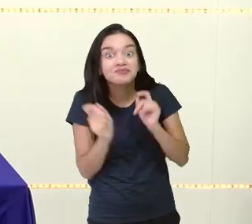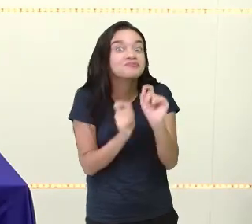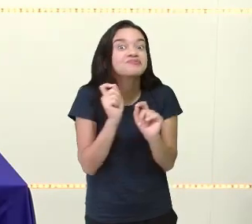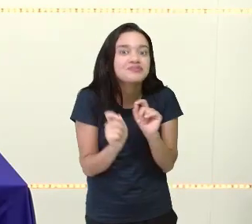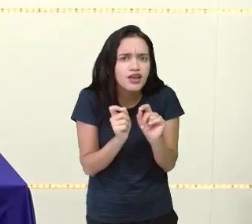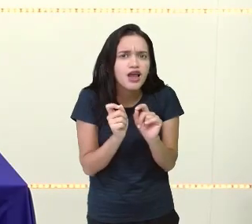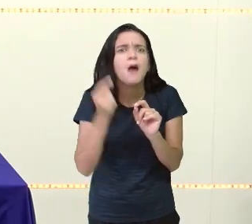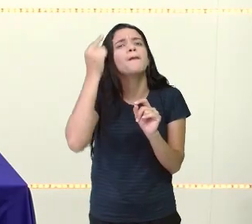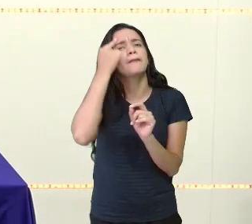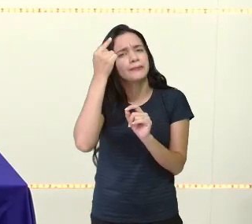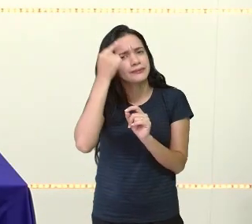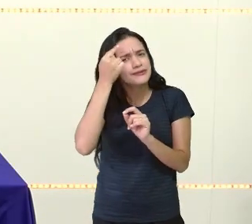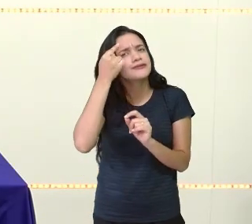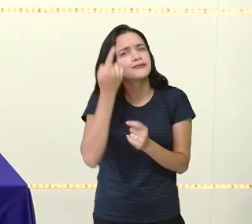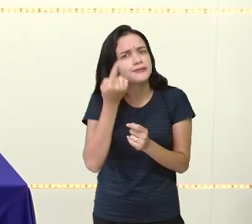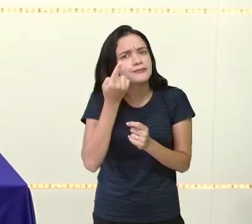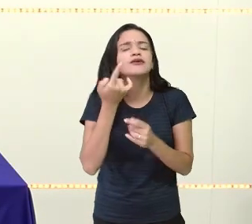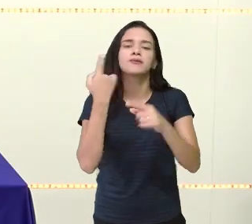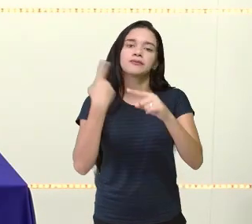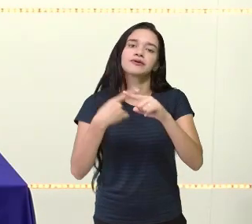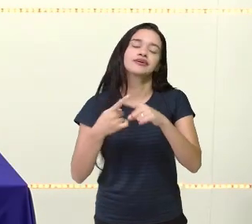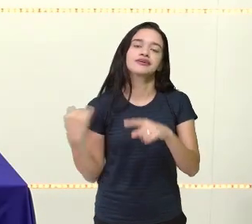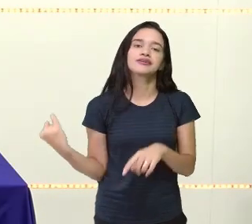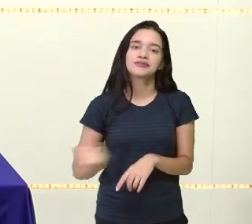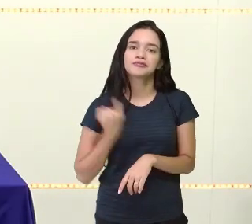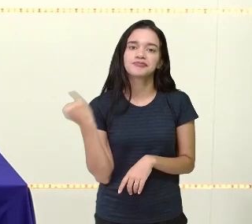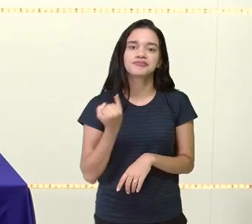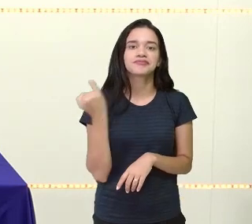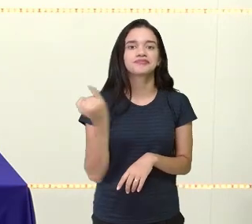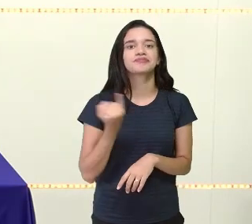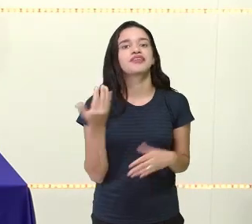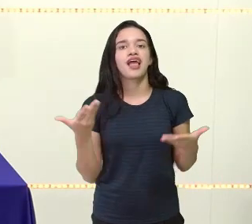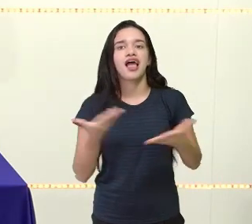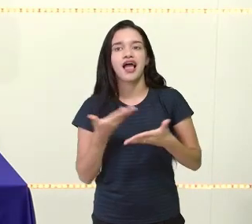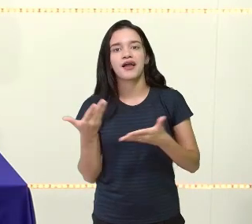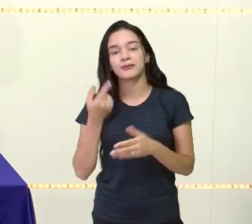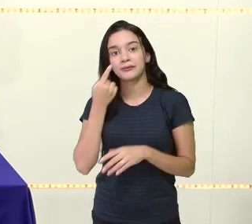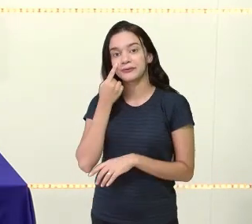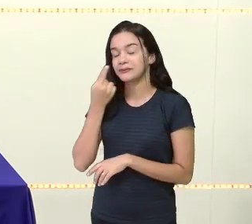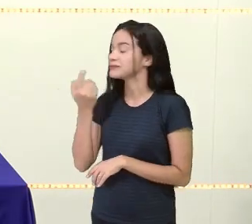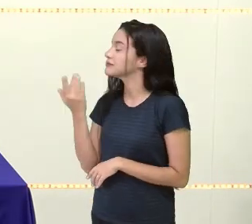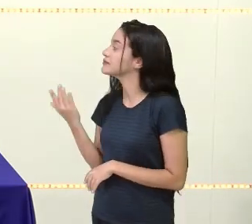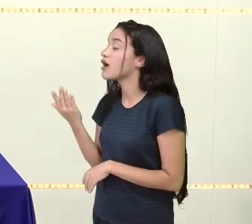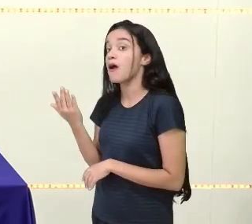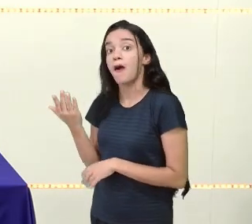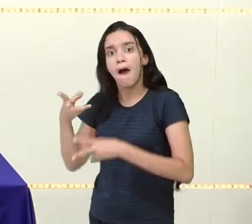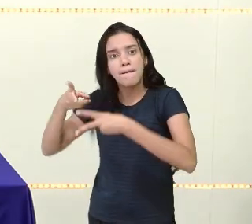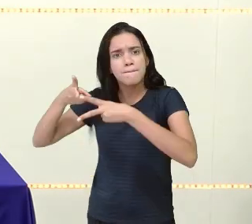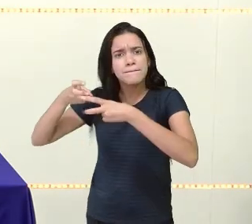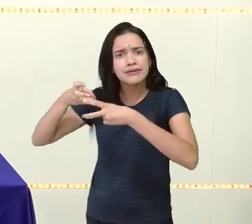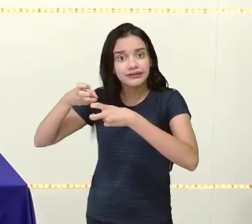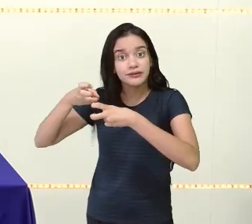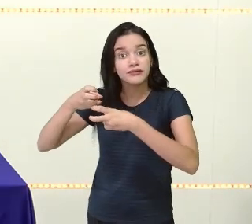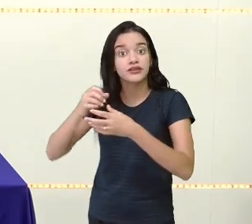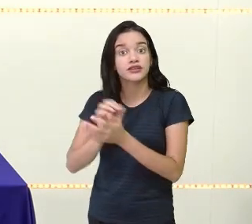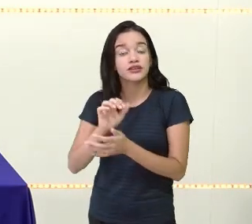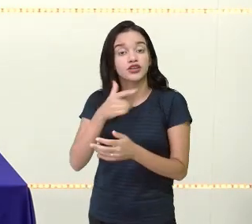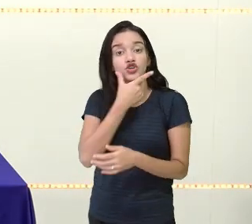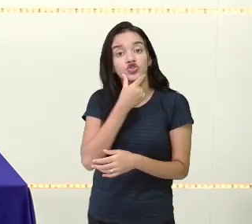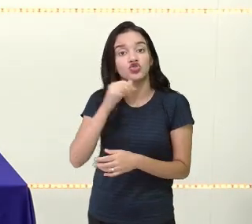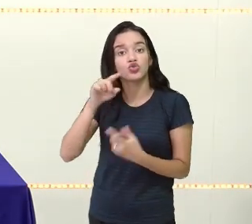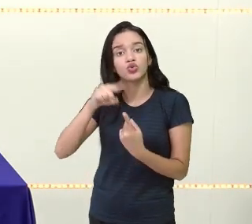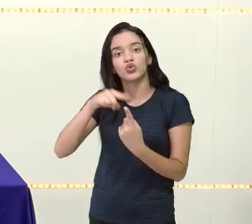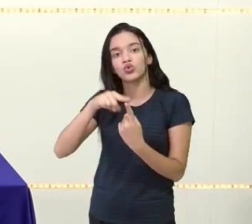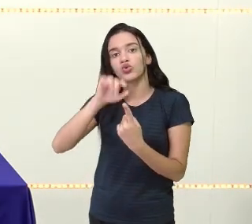para pensar mesmo, viu? Porque isso é importante. O que é que eu vou dizer a vocês? Percebam que João, ele mediu